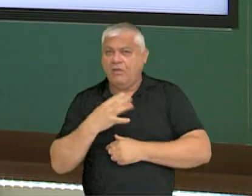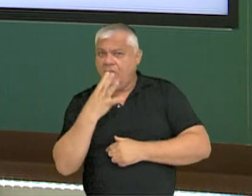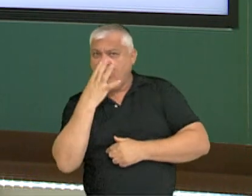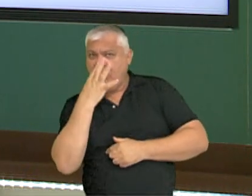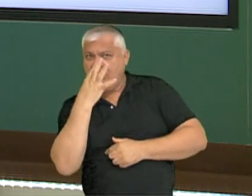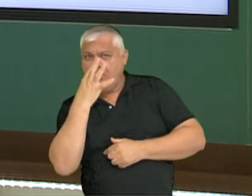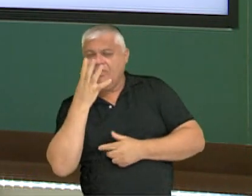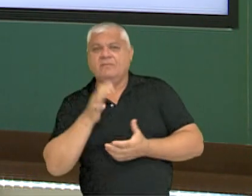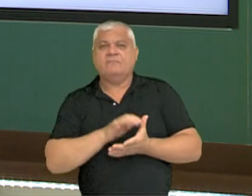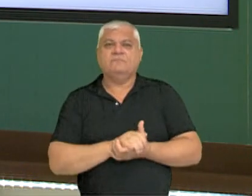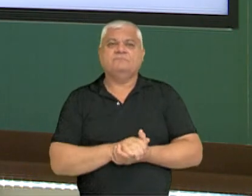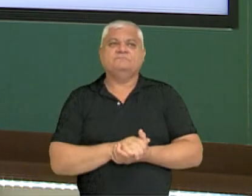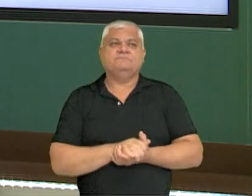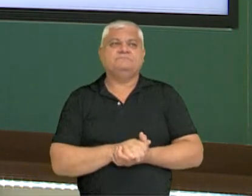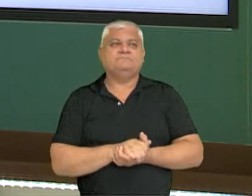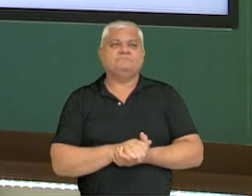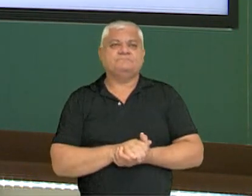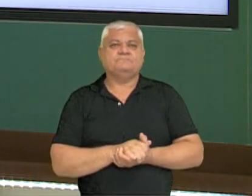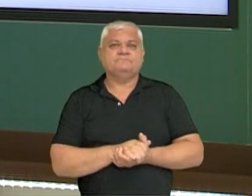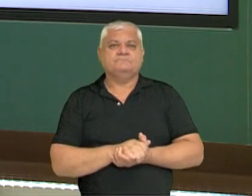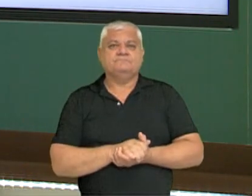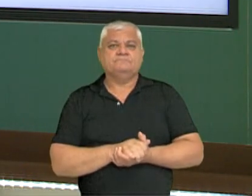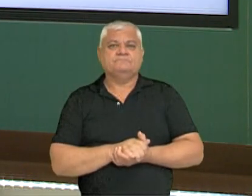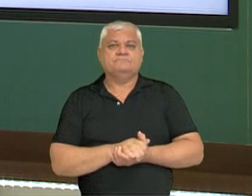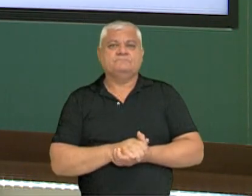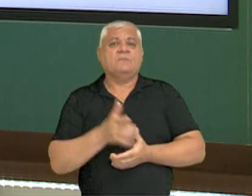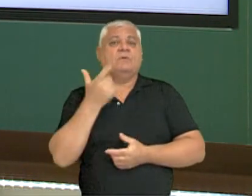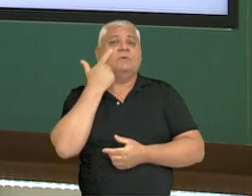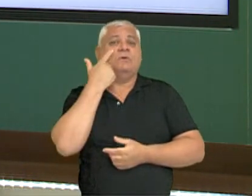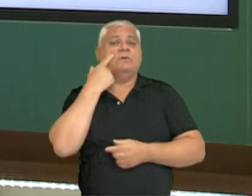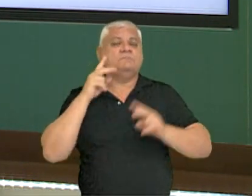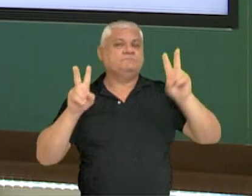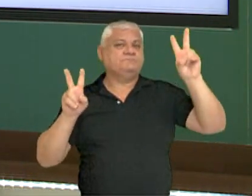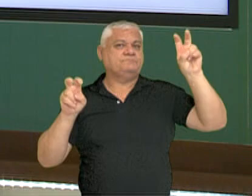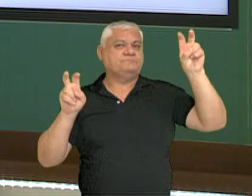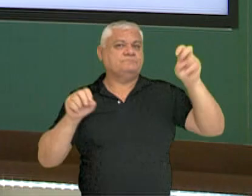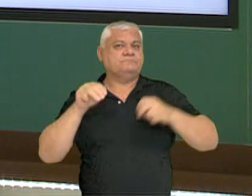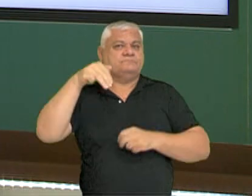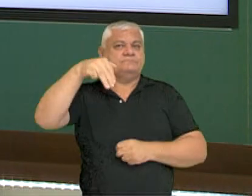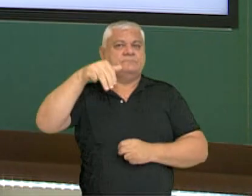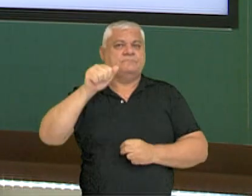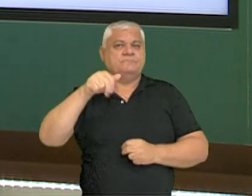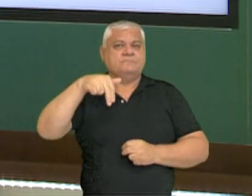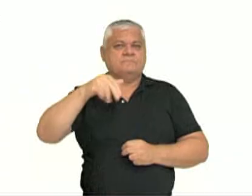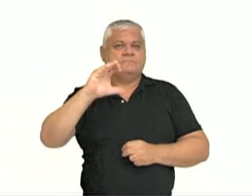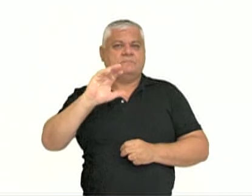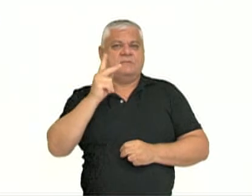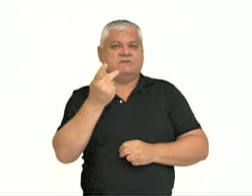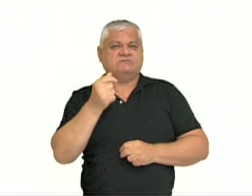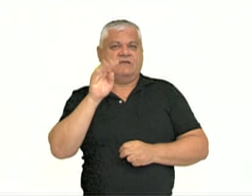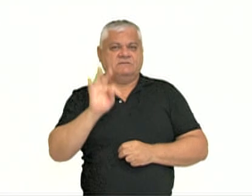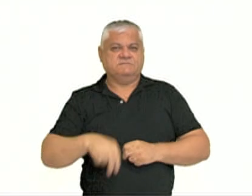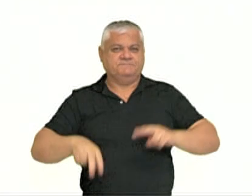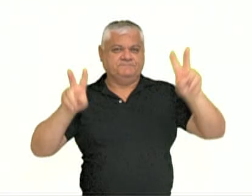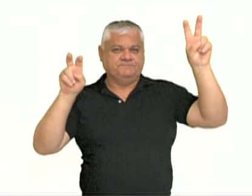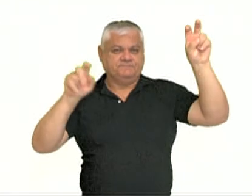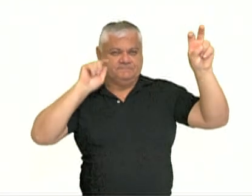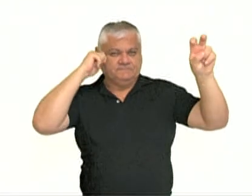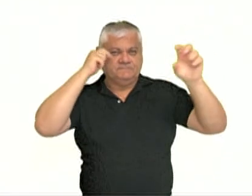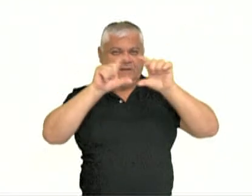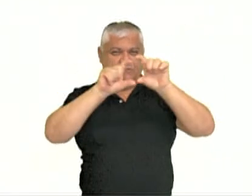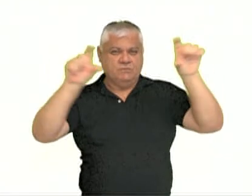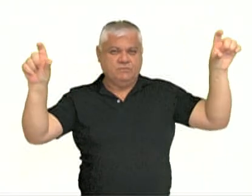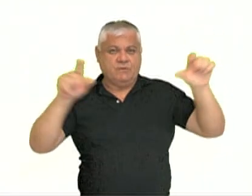certo? Vamos lá, observe então a manchete, que é o título da notícia. Então, geralmente é escrito numa